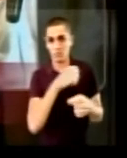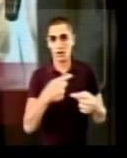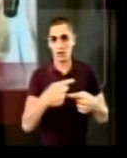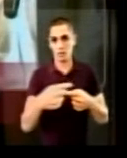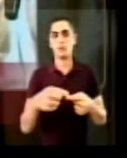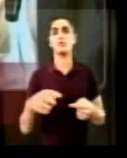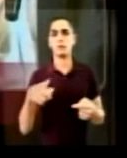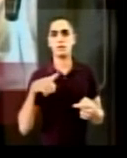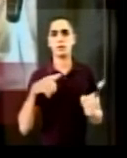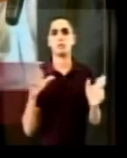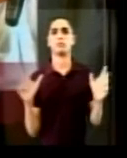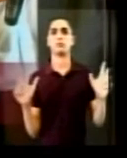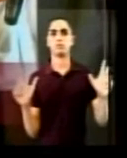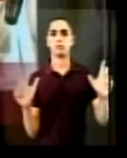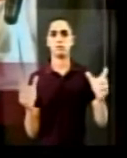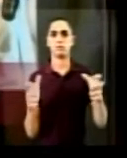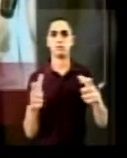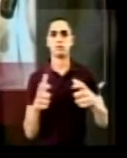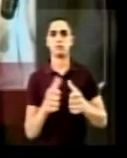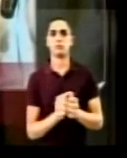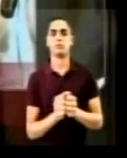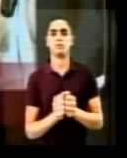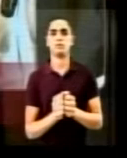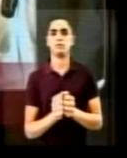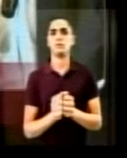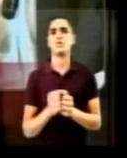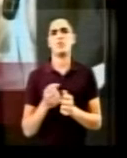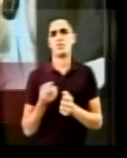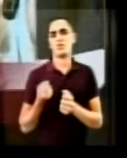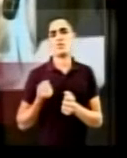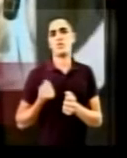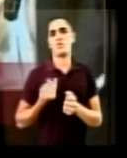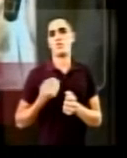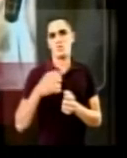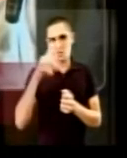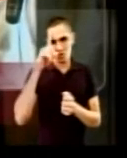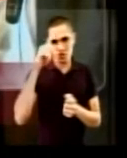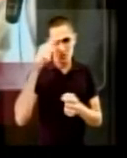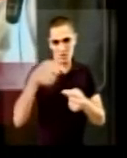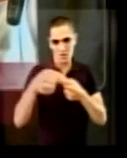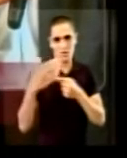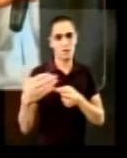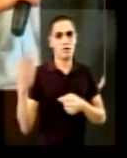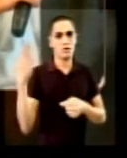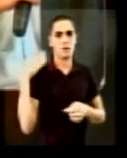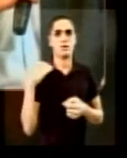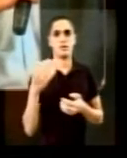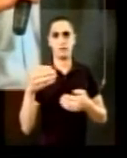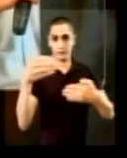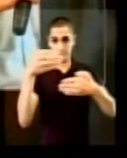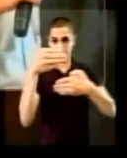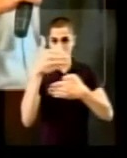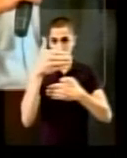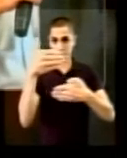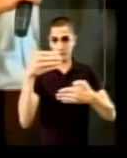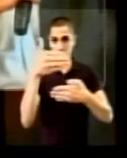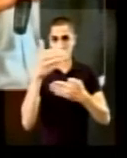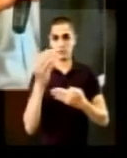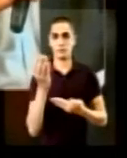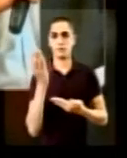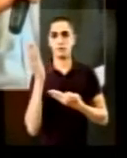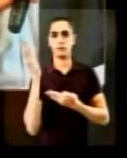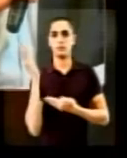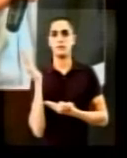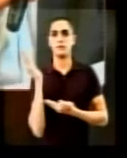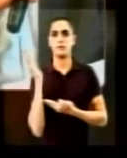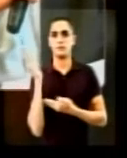queda do número da média móvel. No próximo slide,